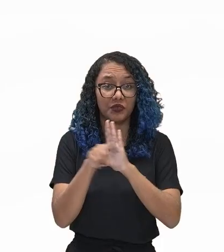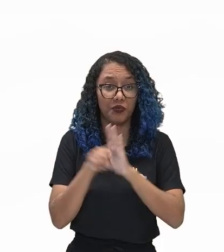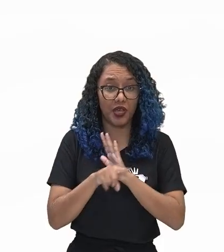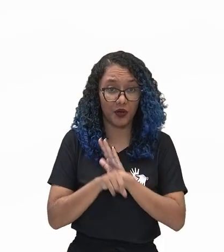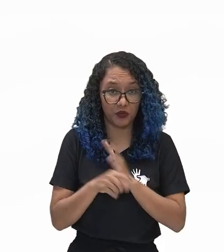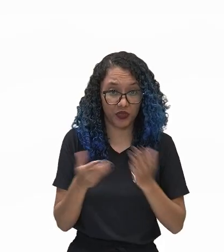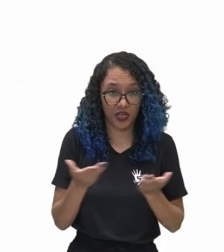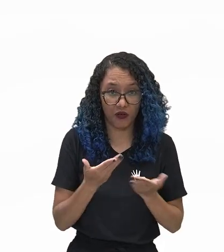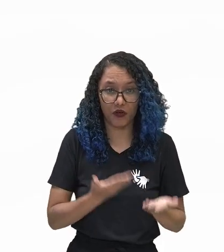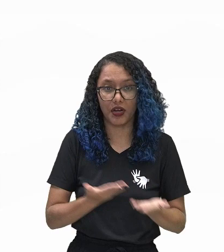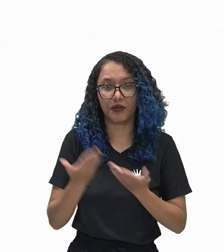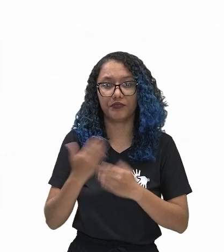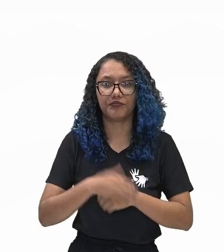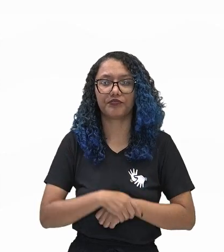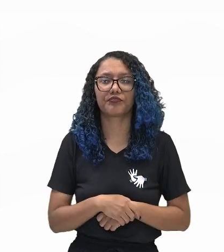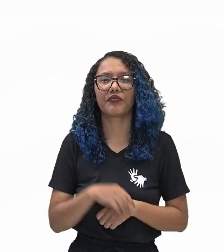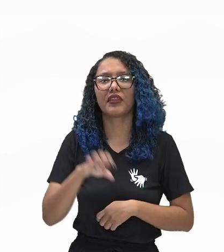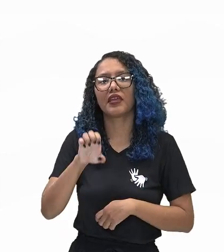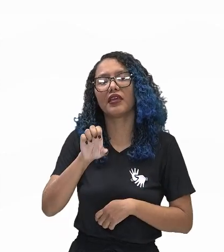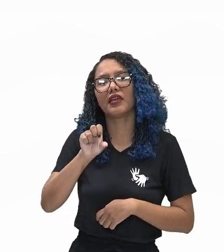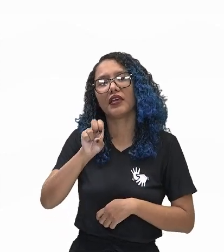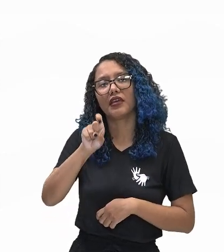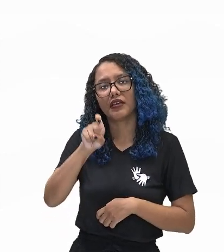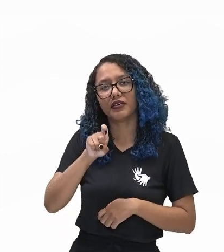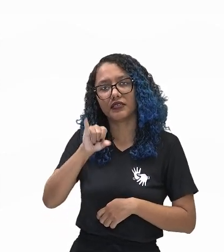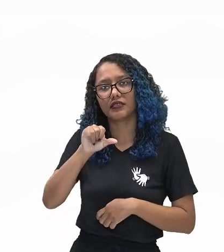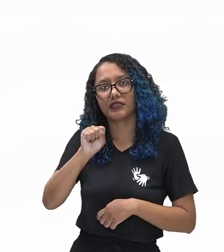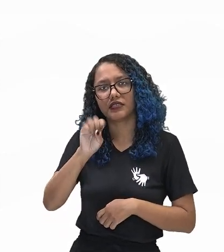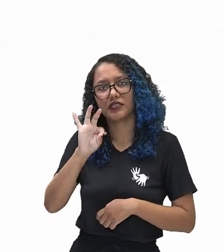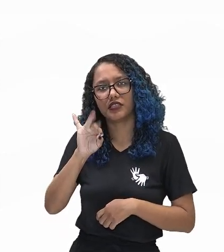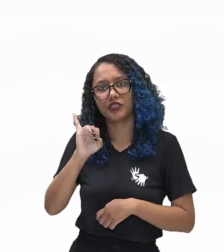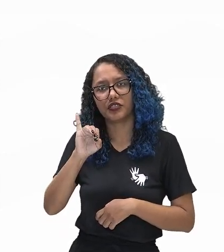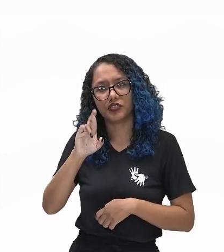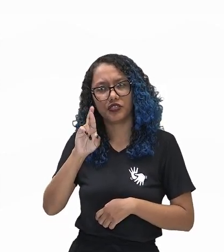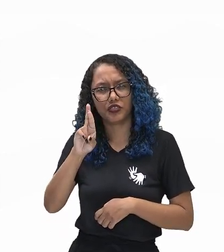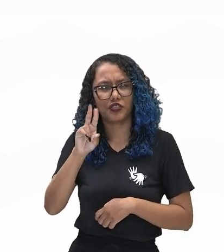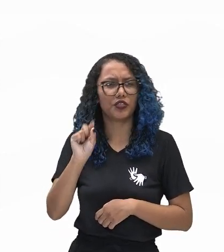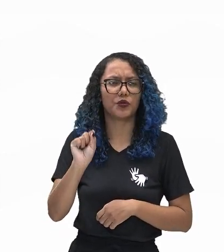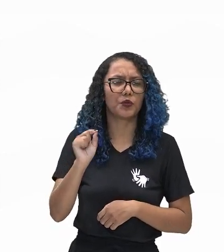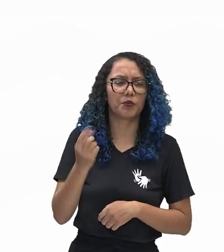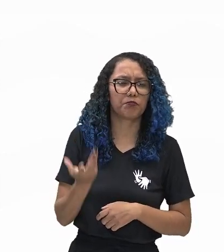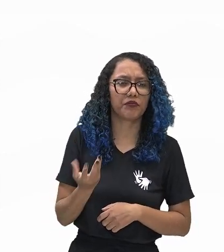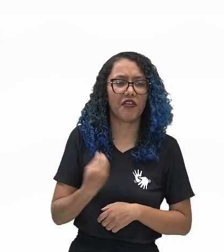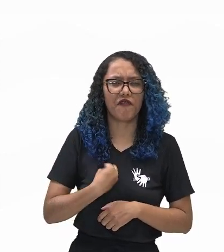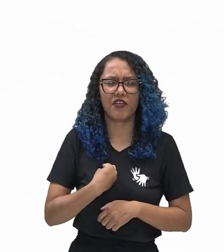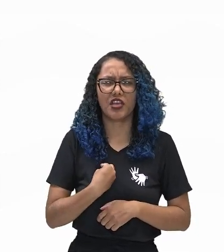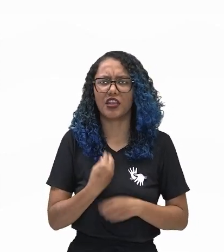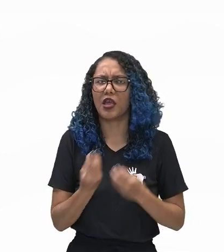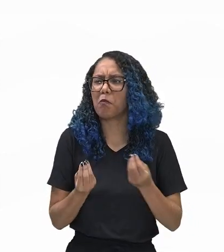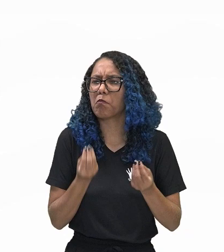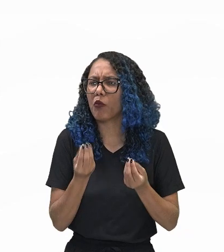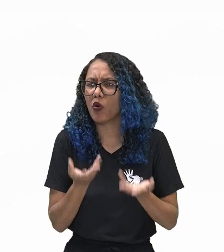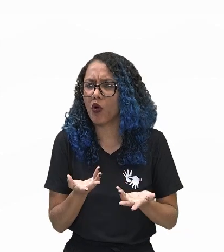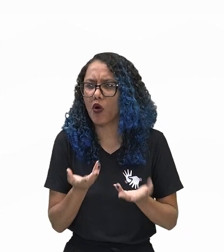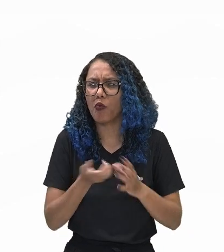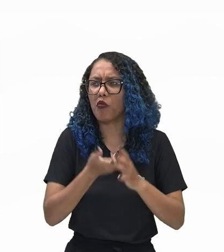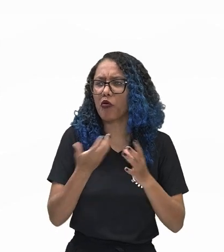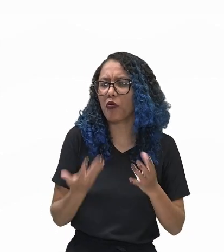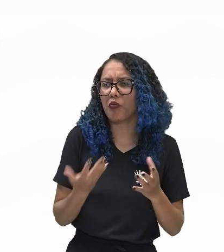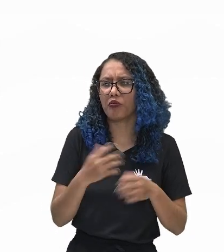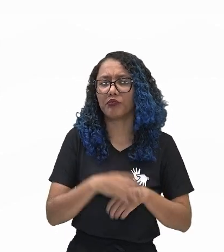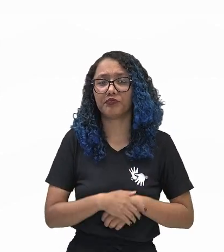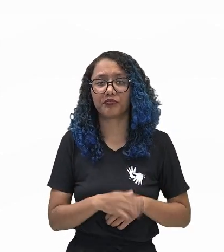Vamos lá. O que é existir? Como é a vida? Existe liberdade